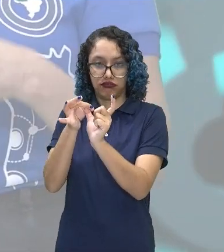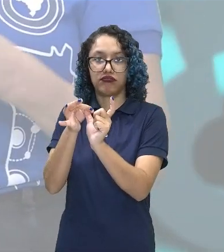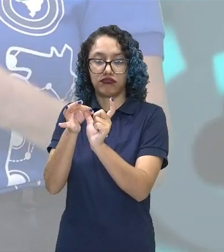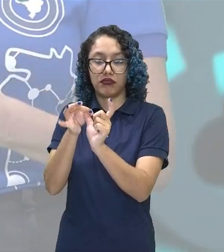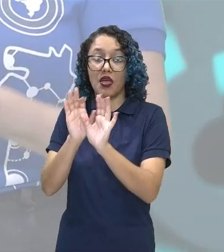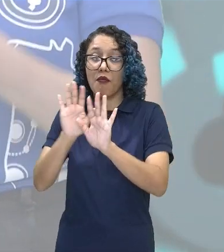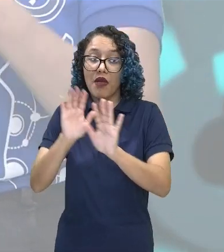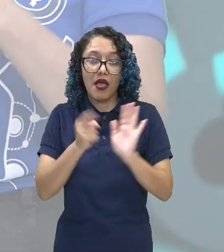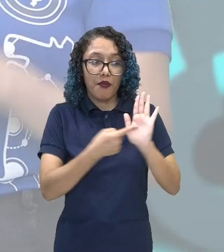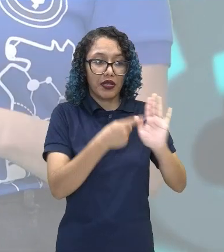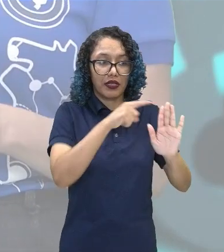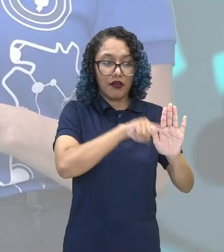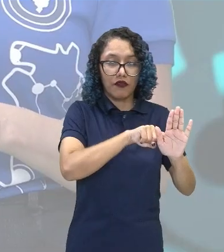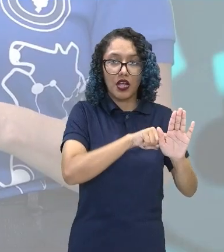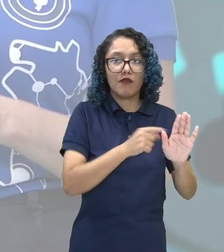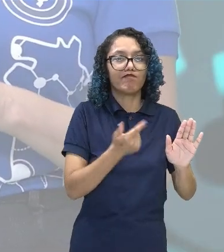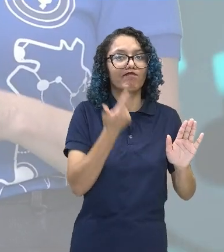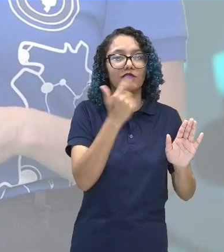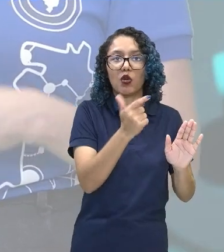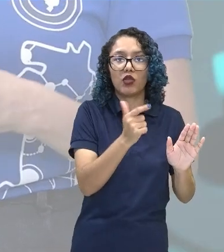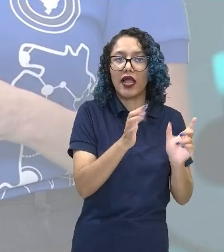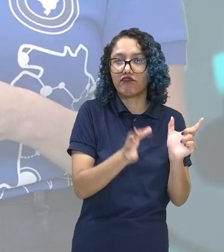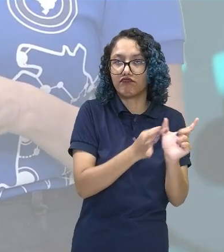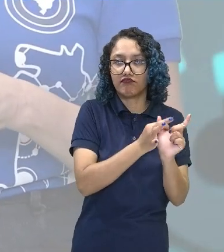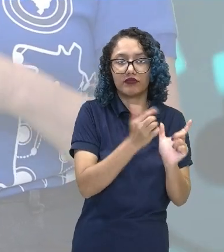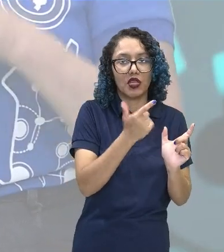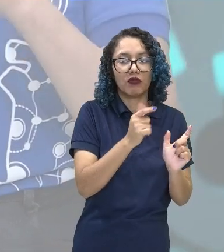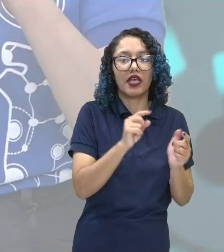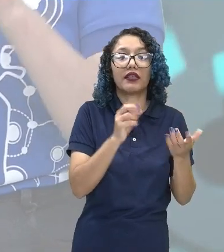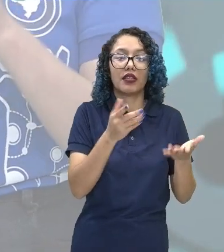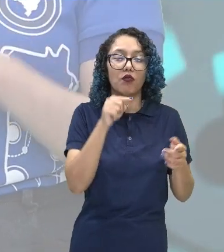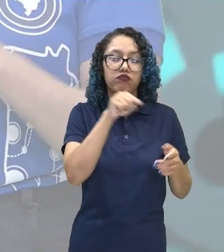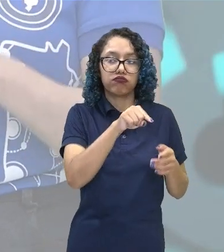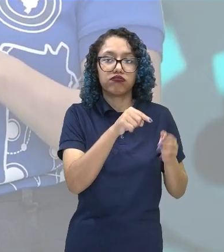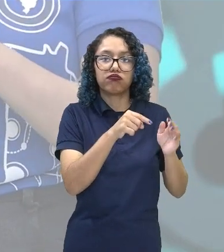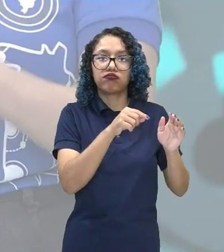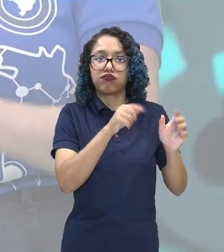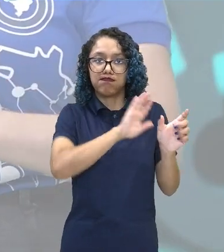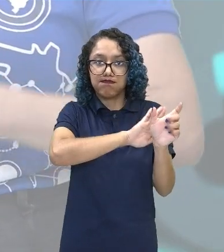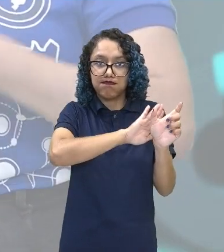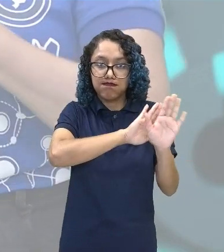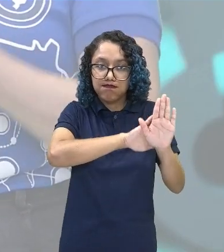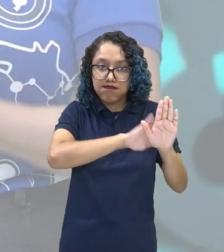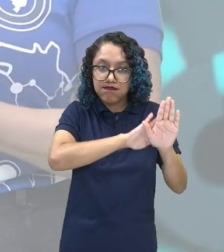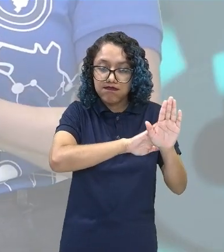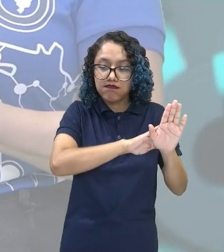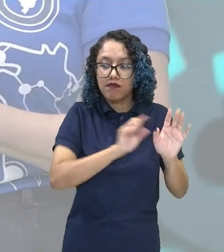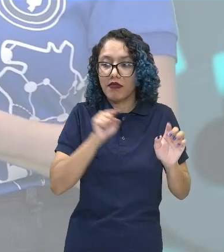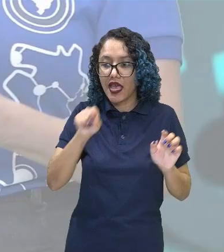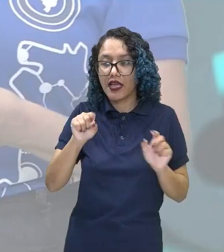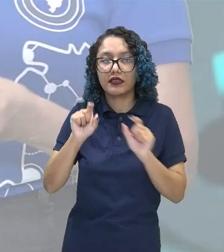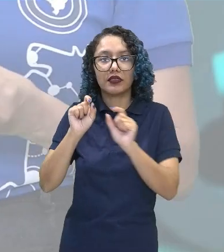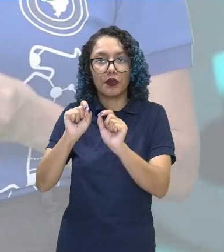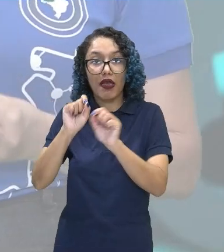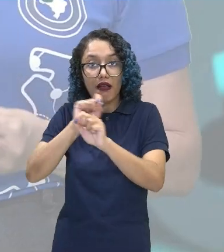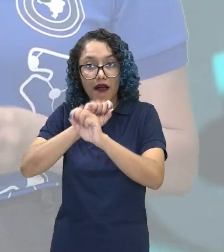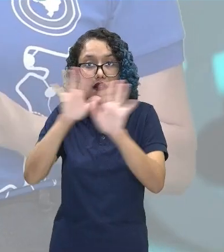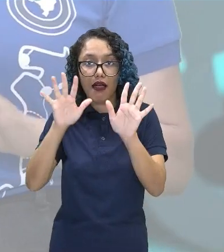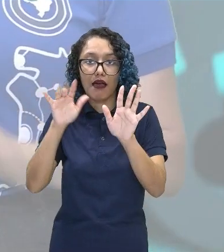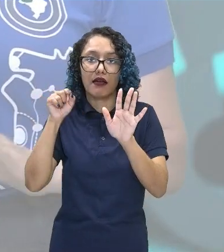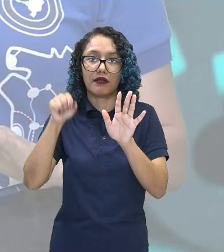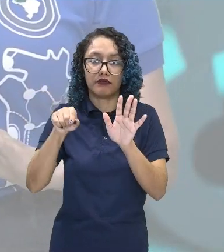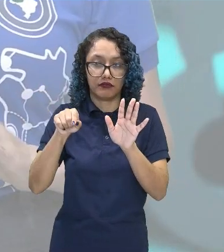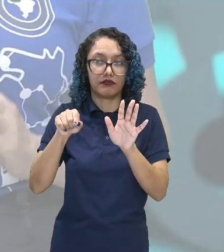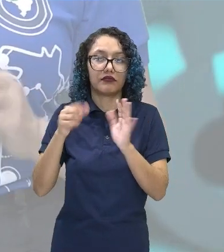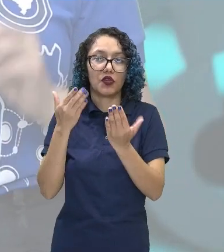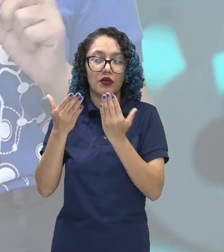uma comparação implícita e a comparação é uma comparação explícita. É porque a figura de